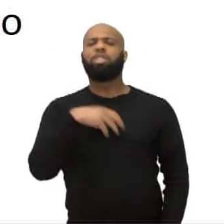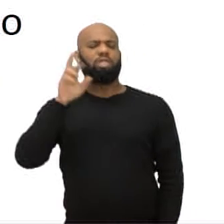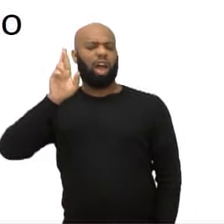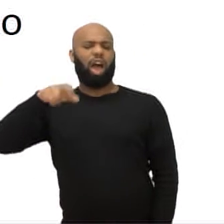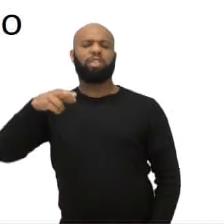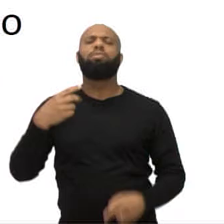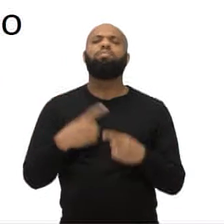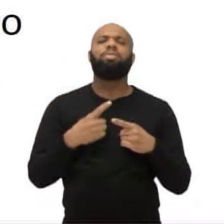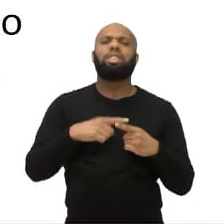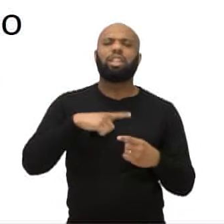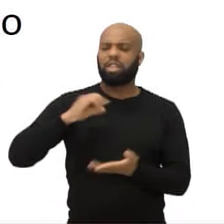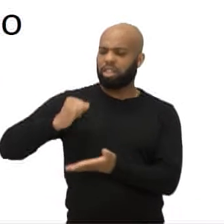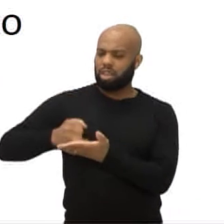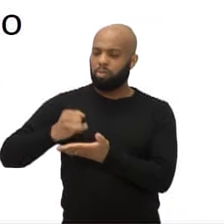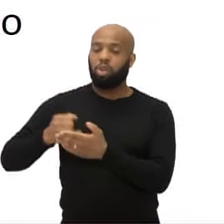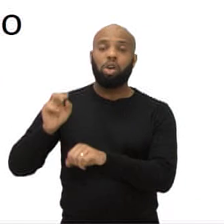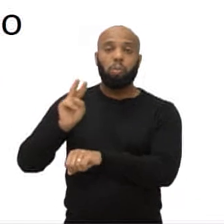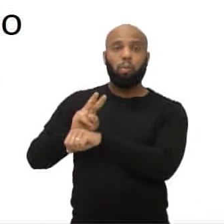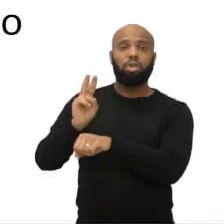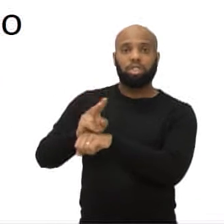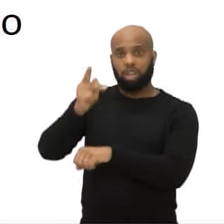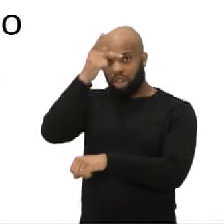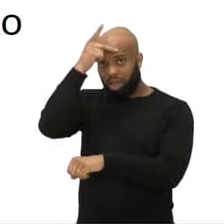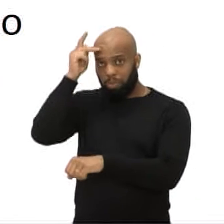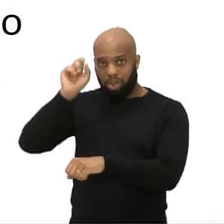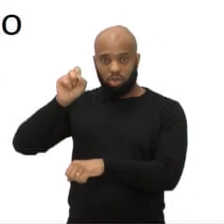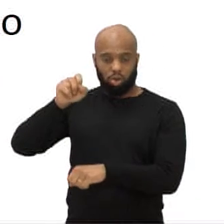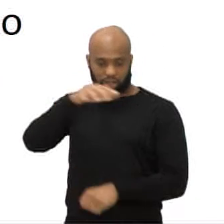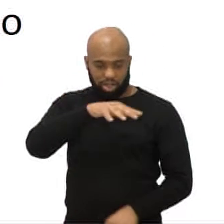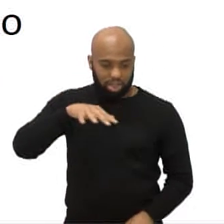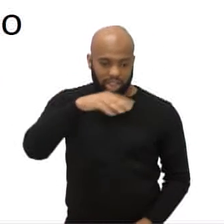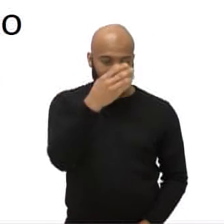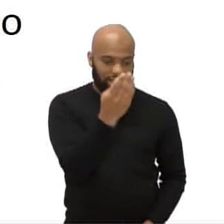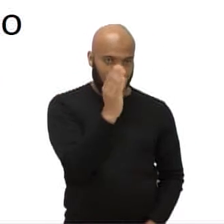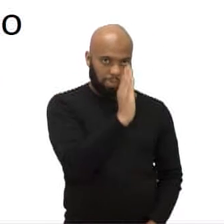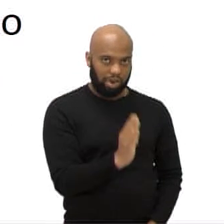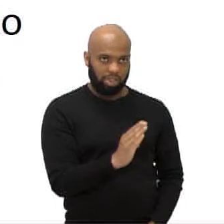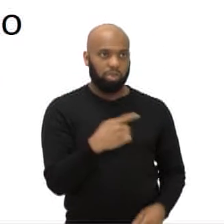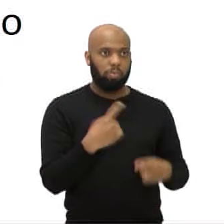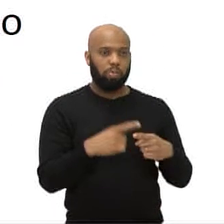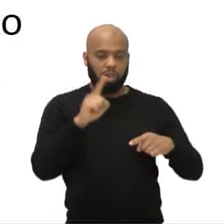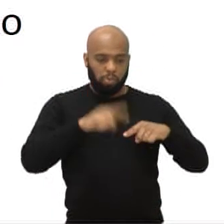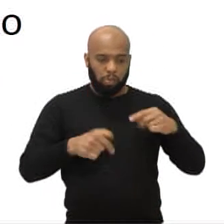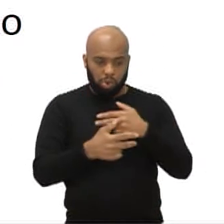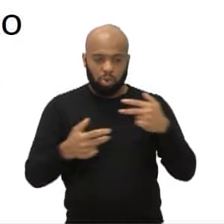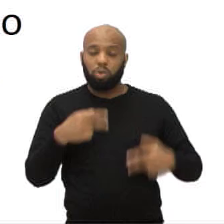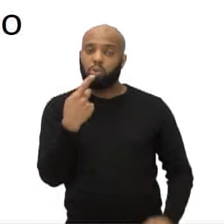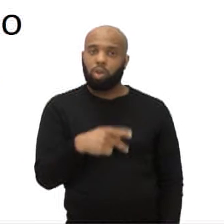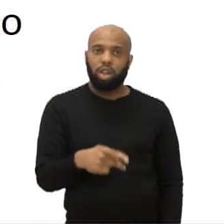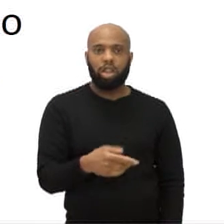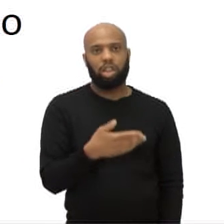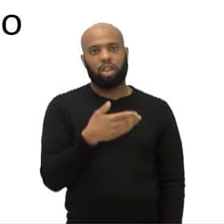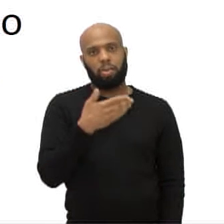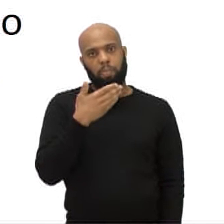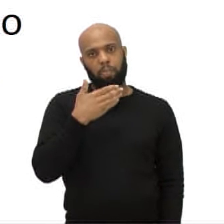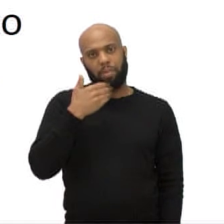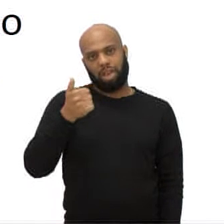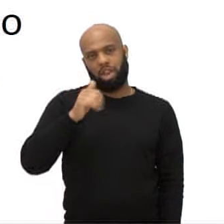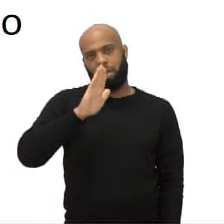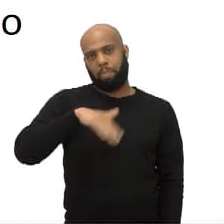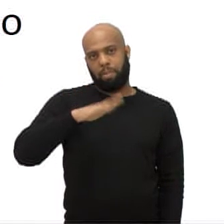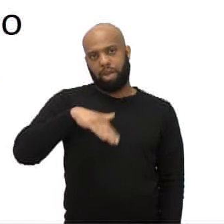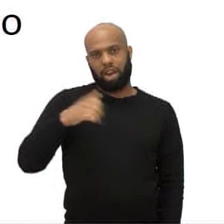tal imposto é proteger o fabricante, o produtor nacional, tornando o produto brasileiro, por vezes, mais barato que